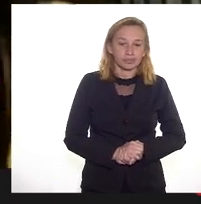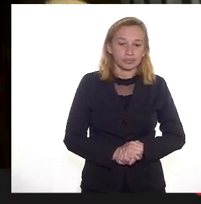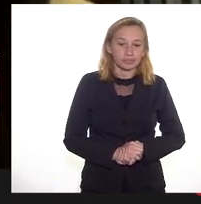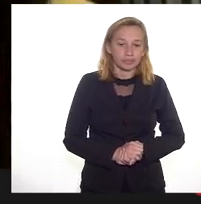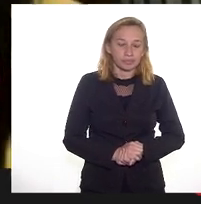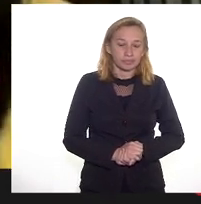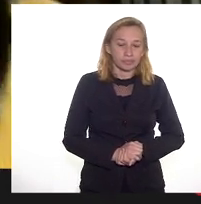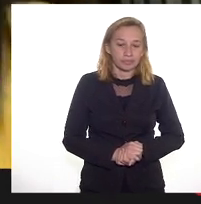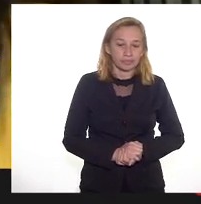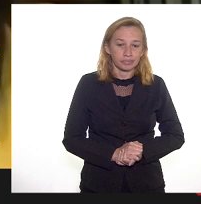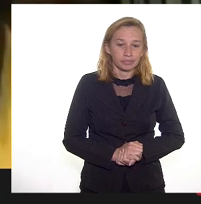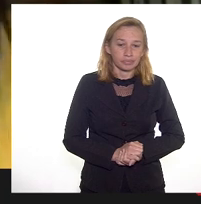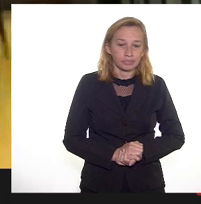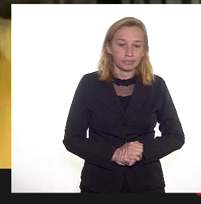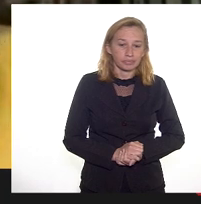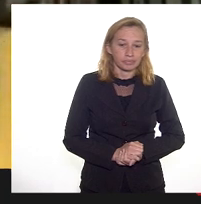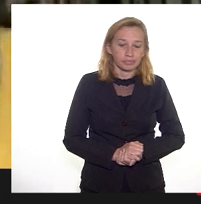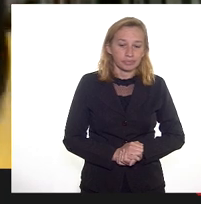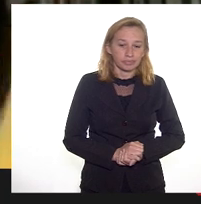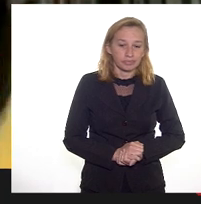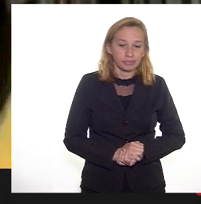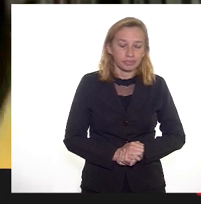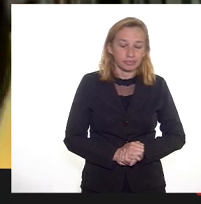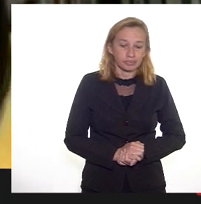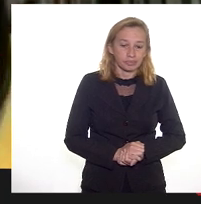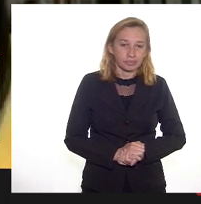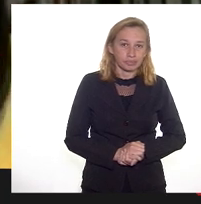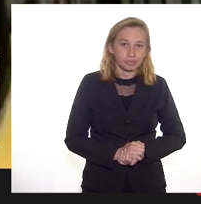A questão de como, né,